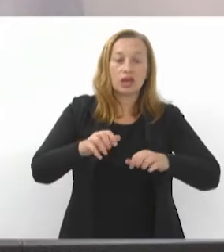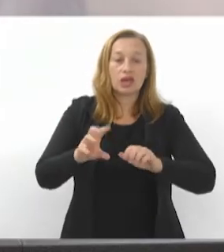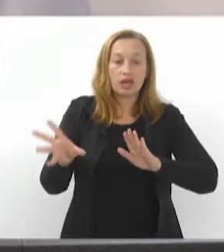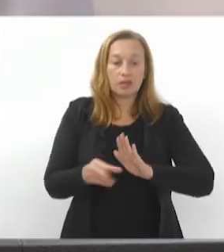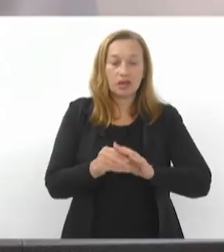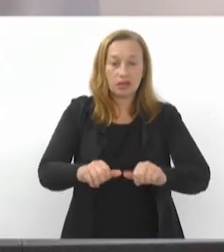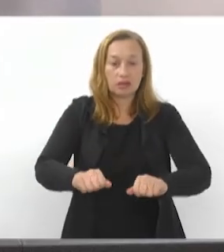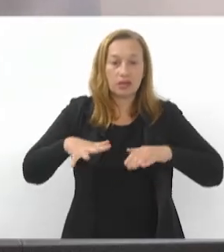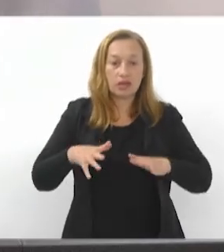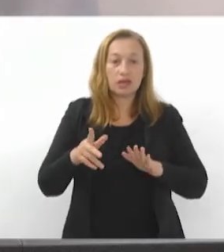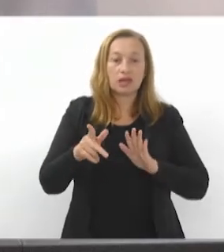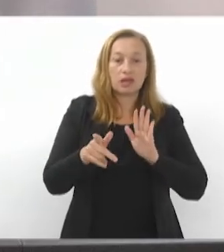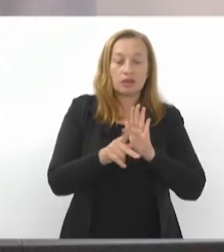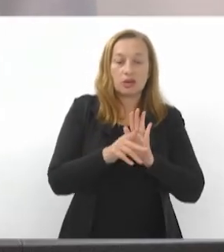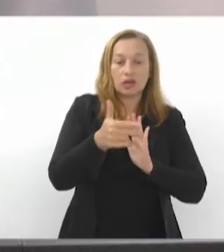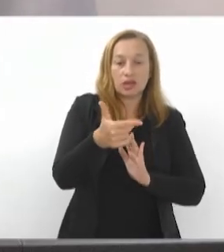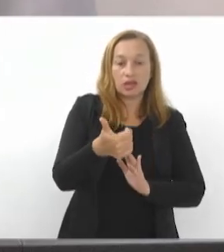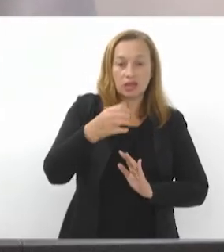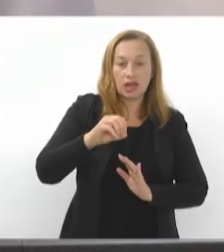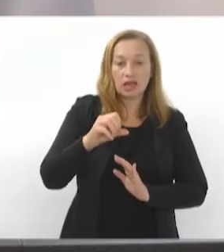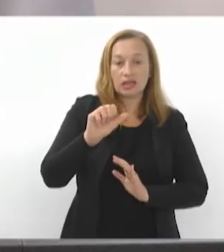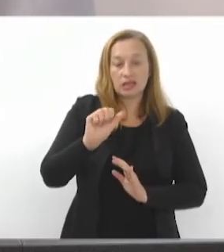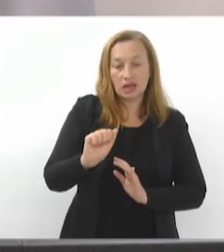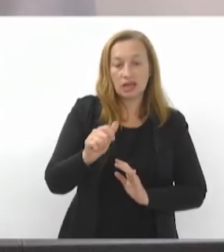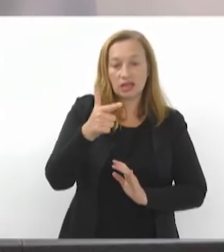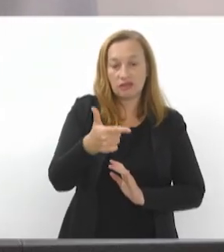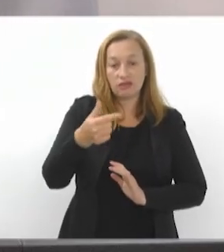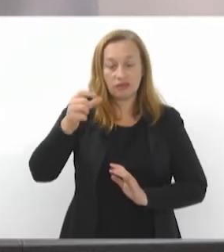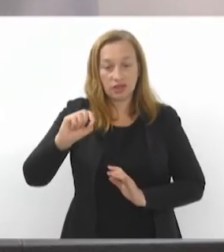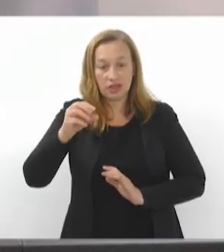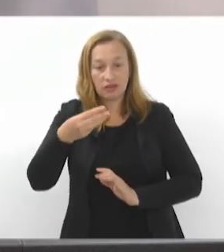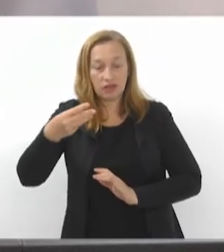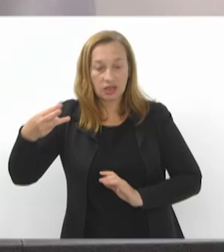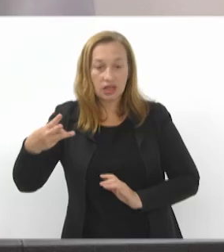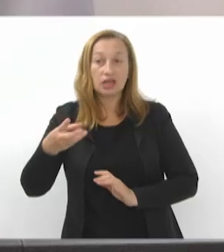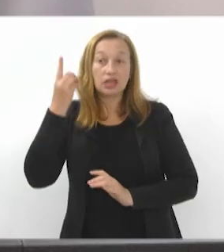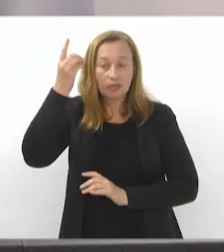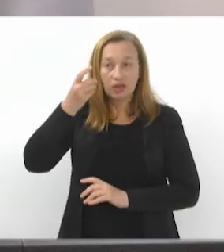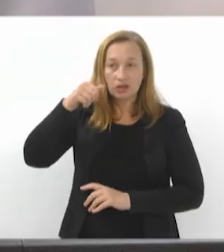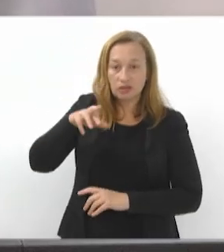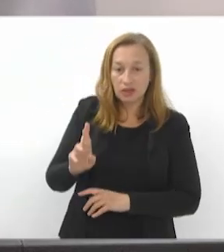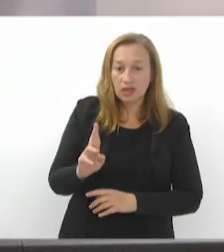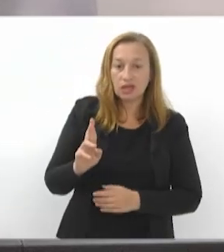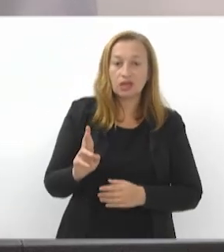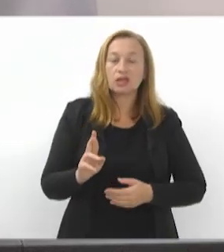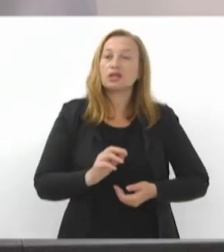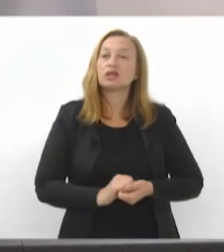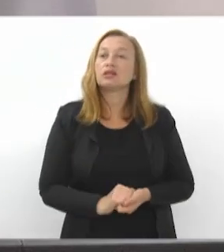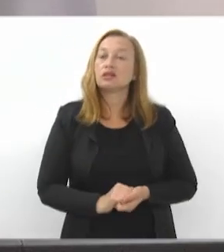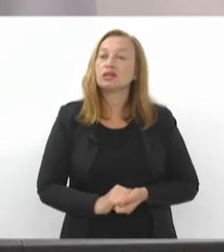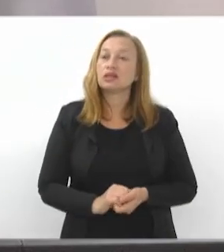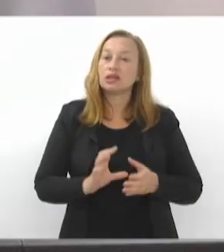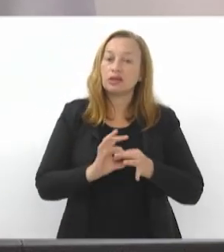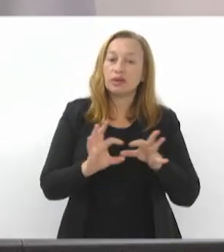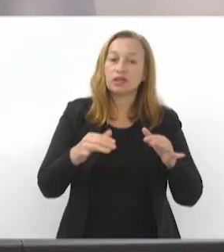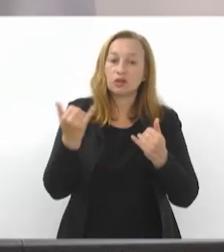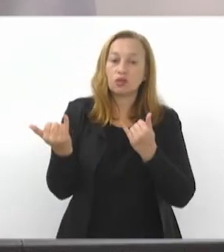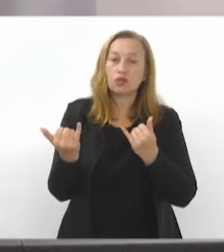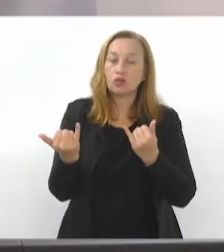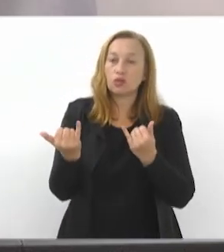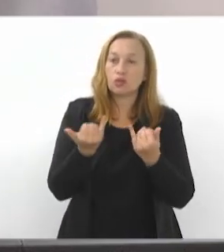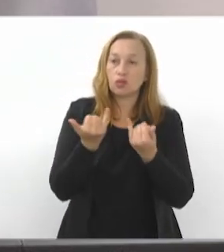projeto de lei 10A de 23, de autoria do deputado Rosenberg Reis, que determina a disponibilização de informações